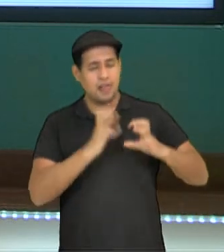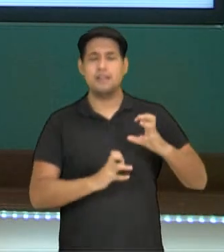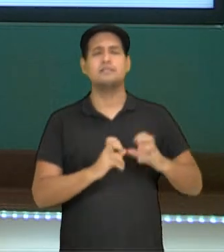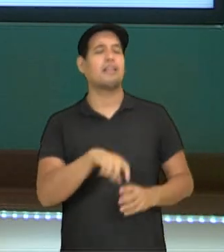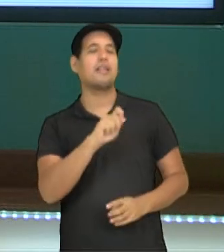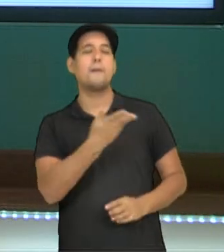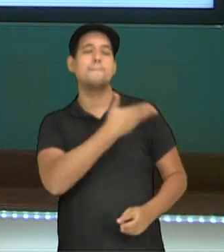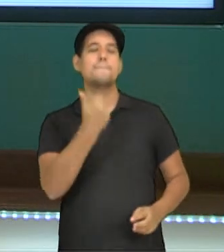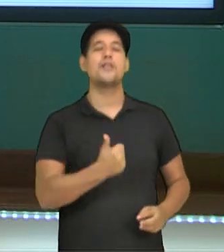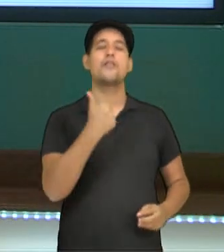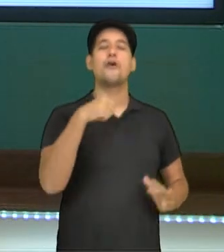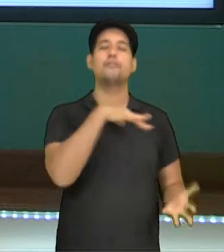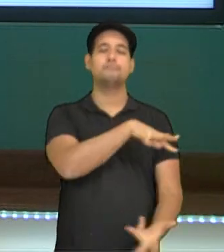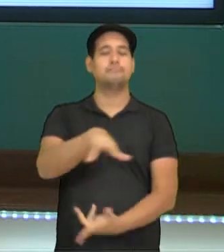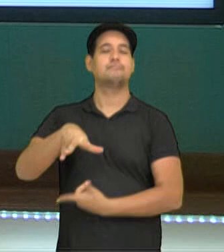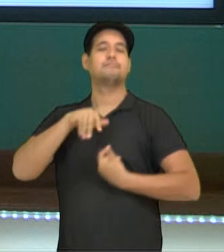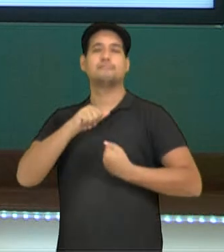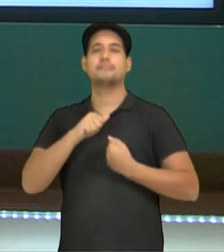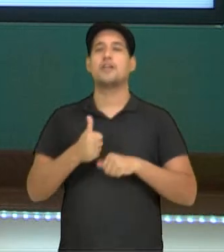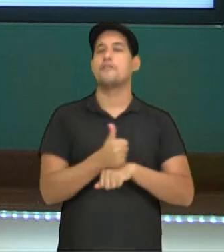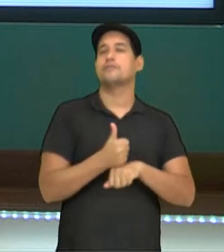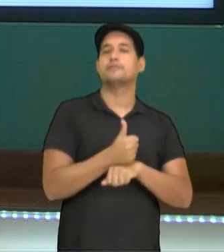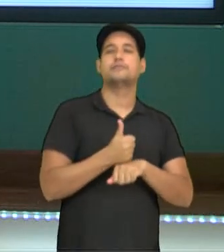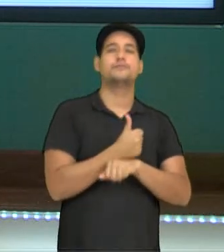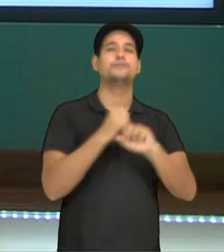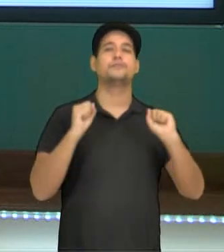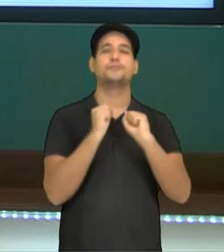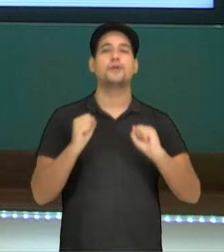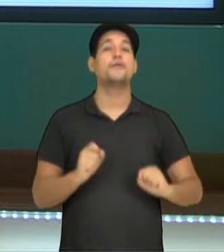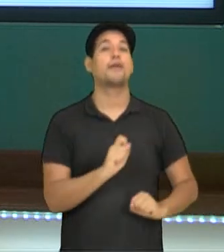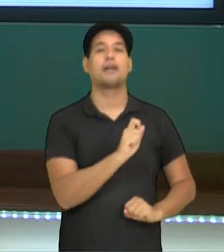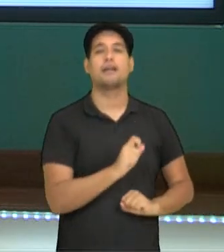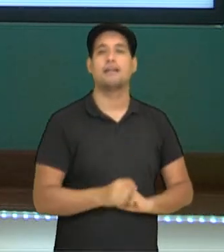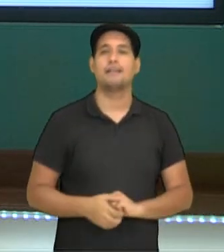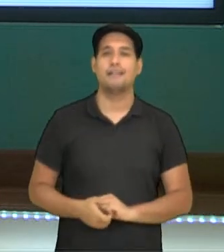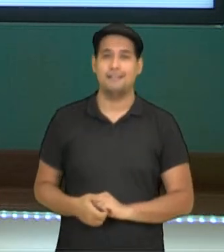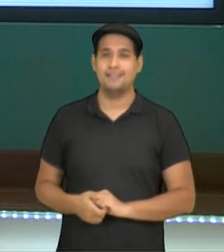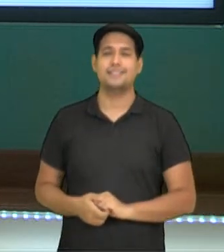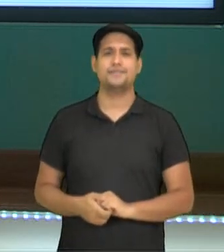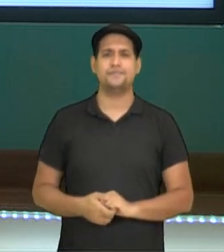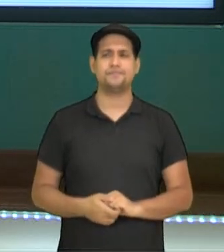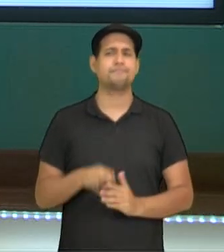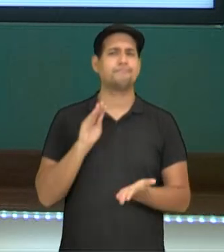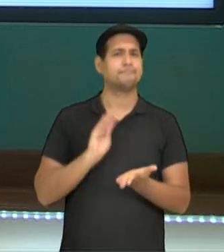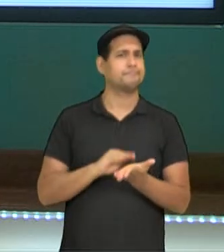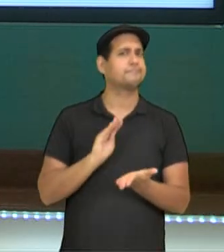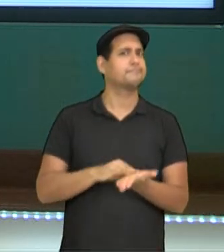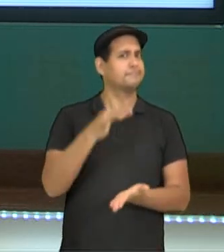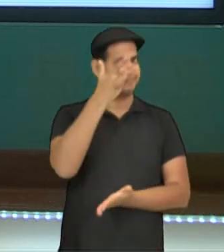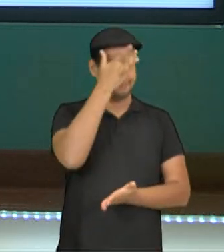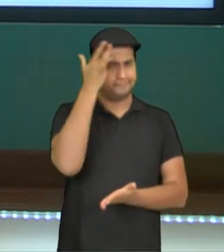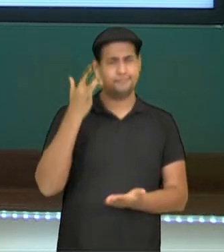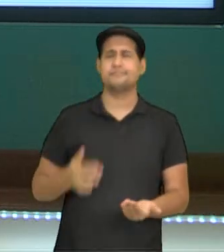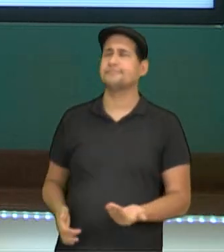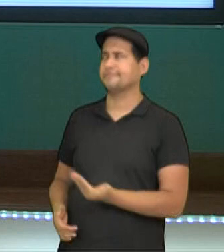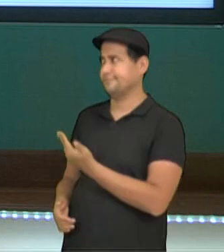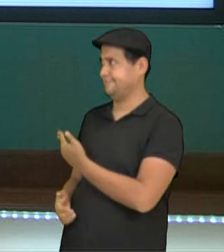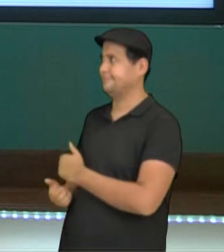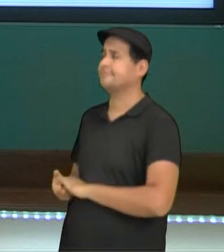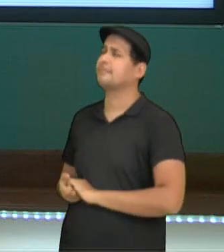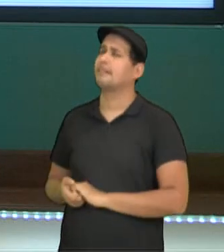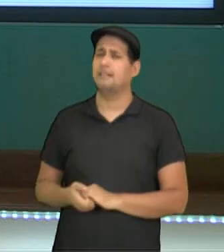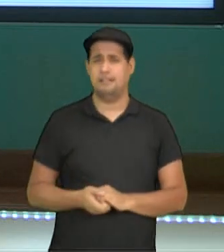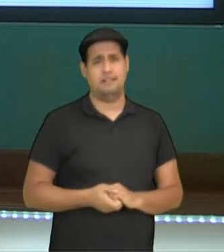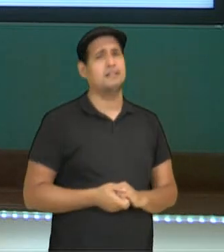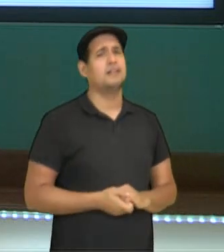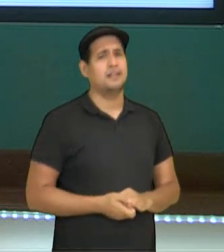quem foi, né, o melhor atleta, o melhor jogador de futebol da história. Professor, está faltando gente aqui. Com certeza, muita